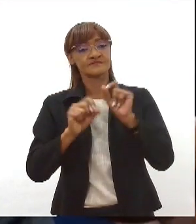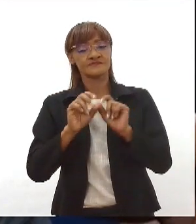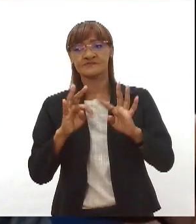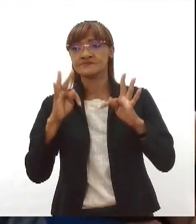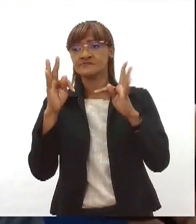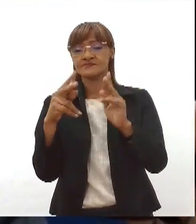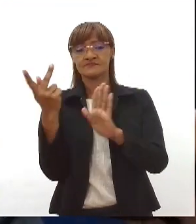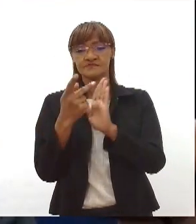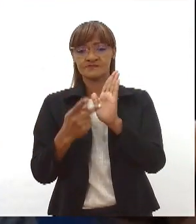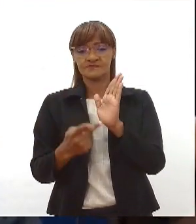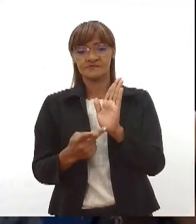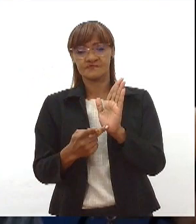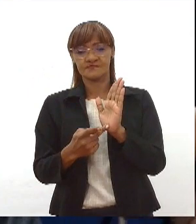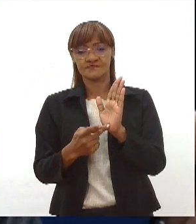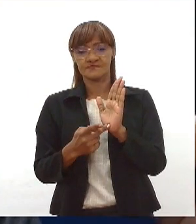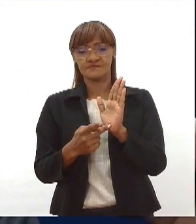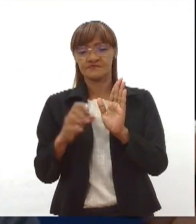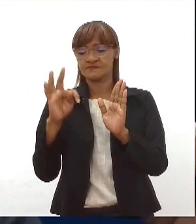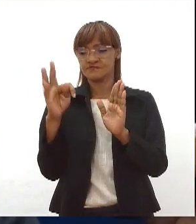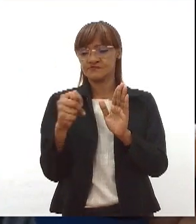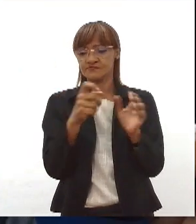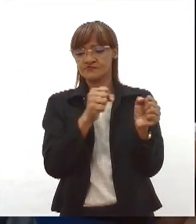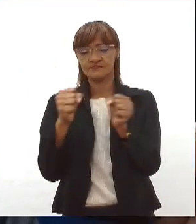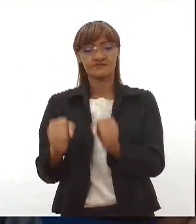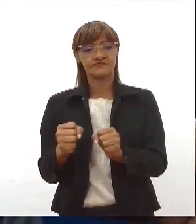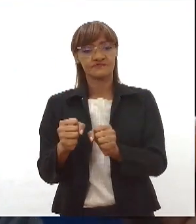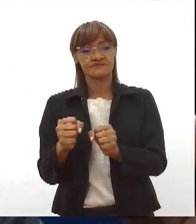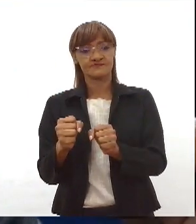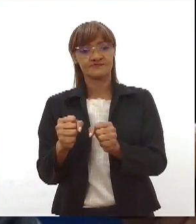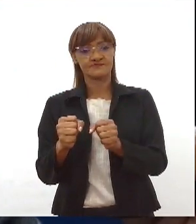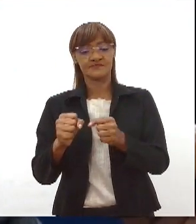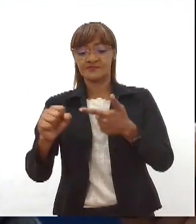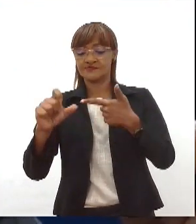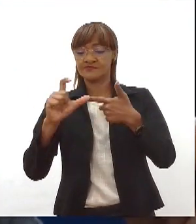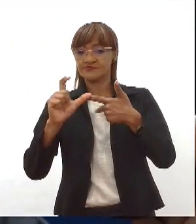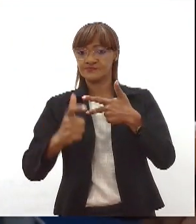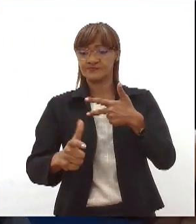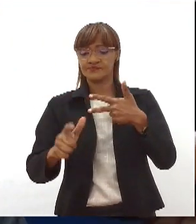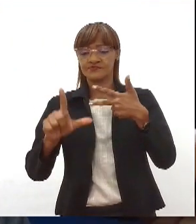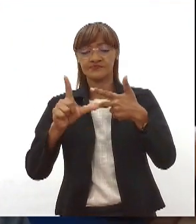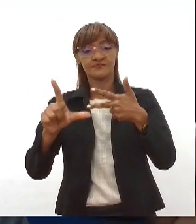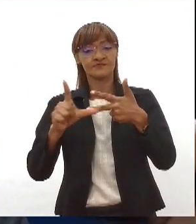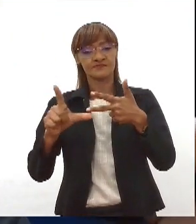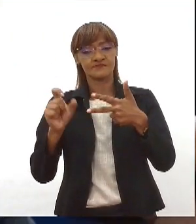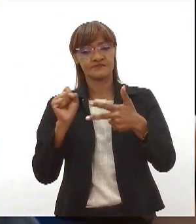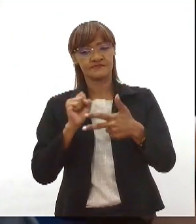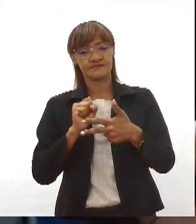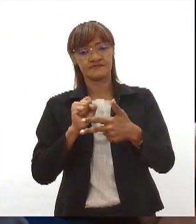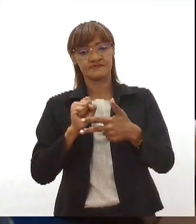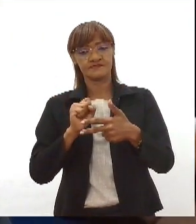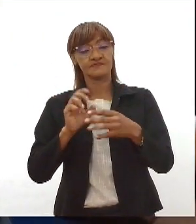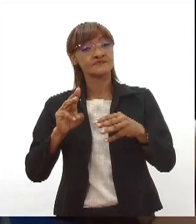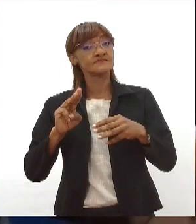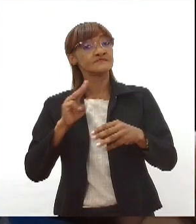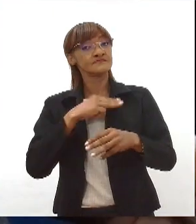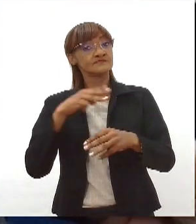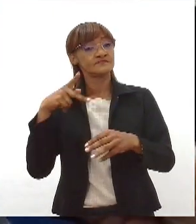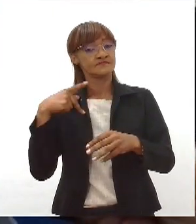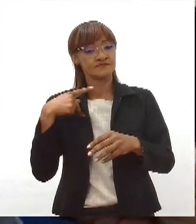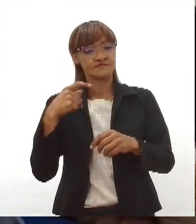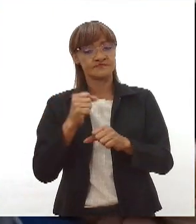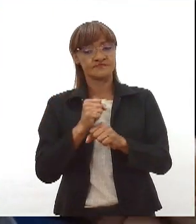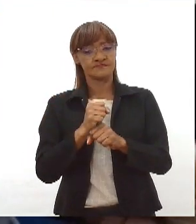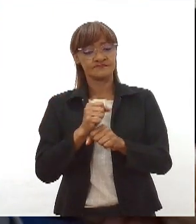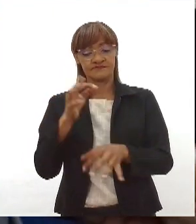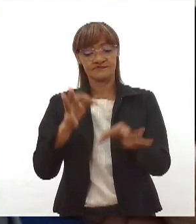vieram de todos os poderes e do próprio executivo e do próprio legislativo do Ministério Público do de